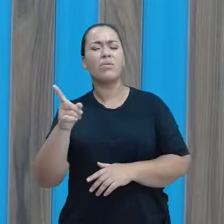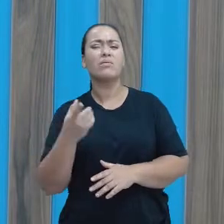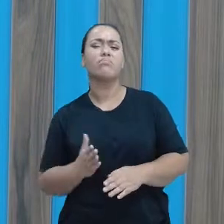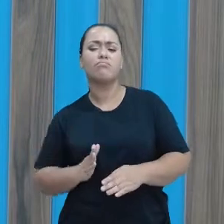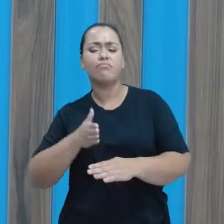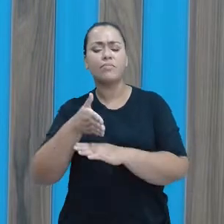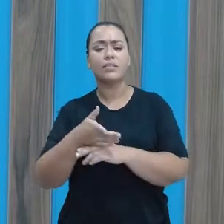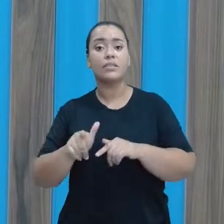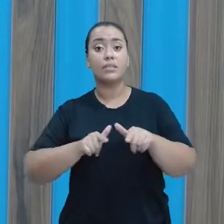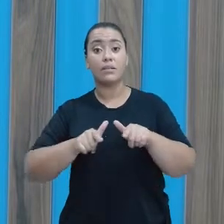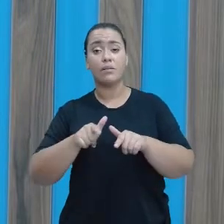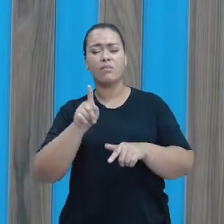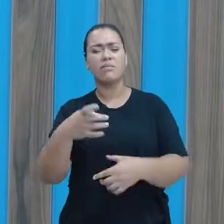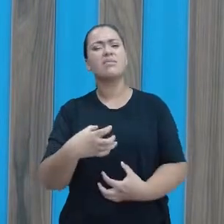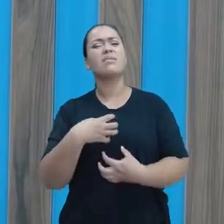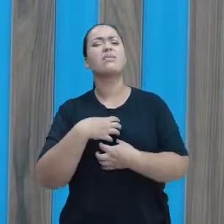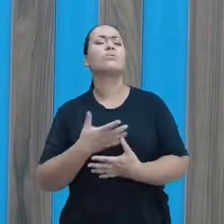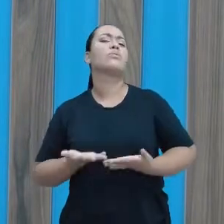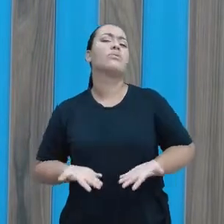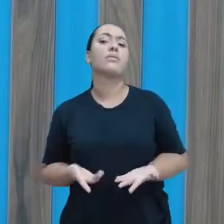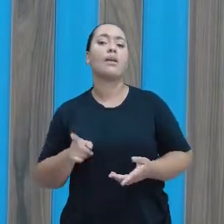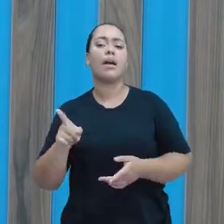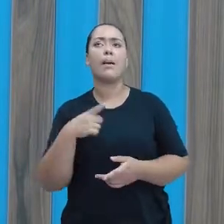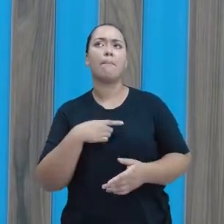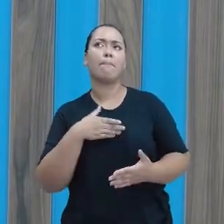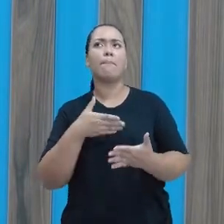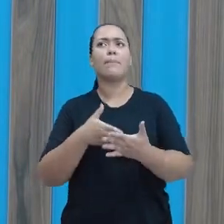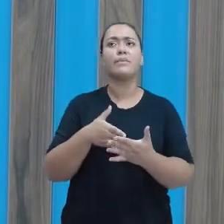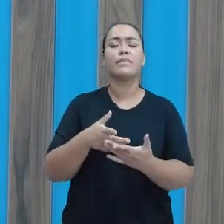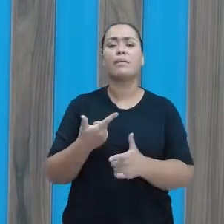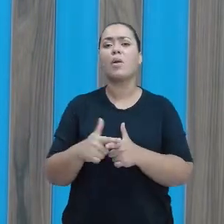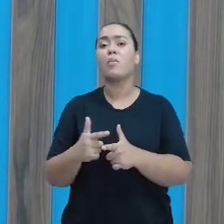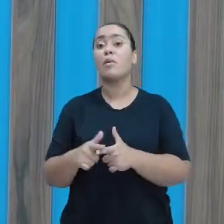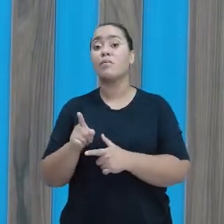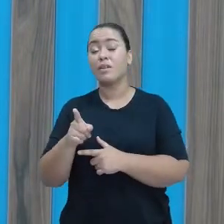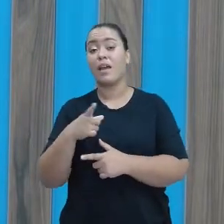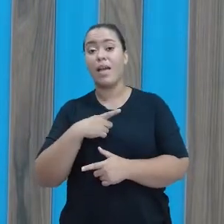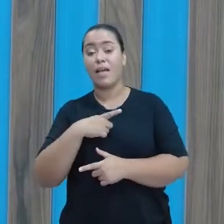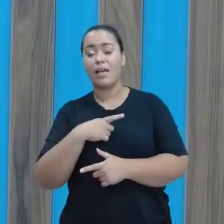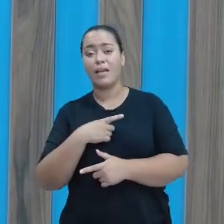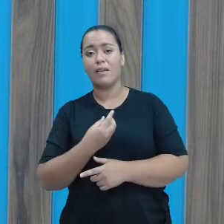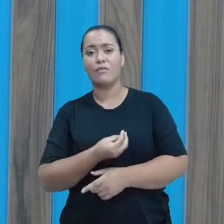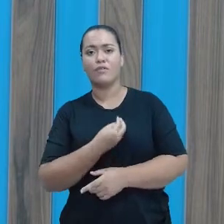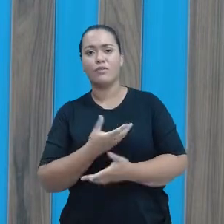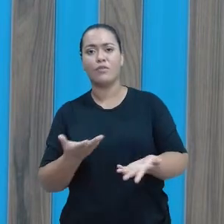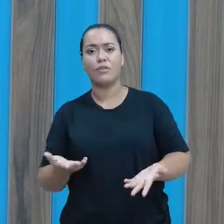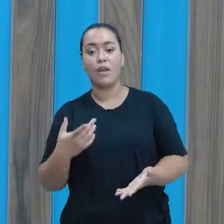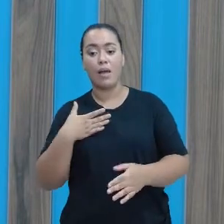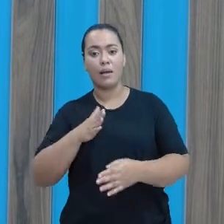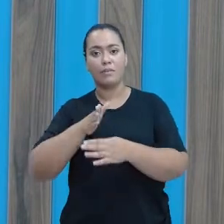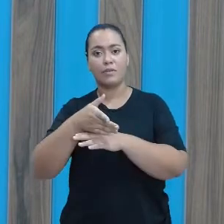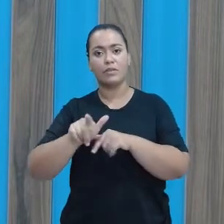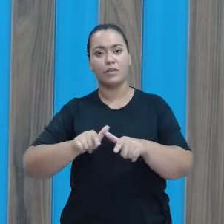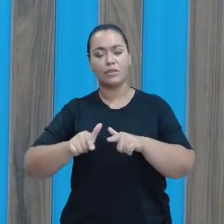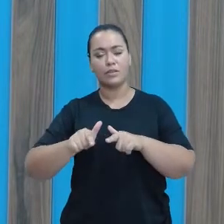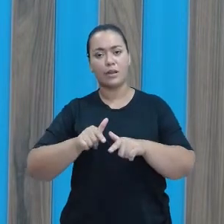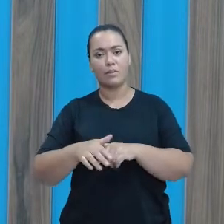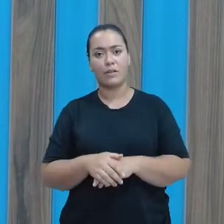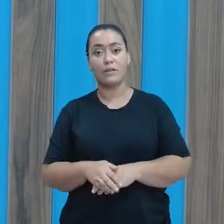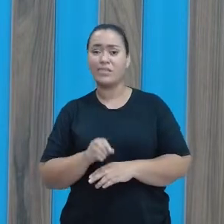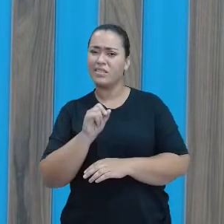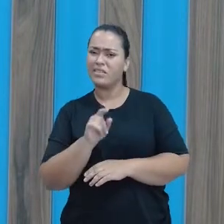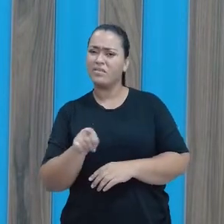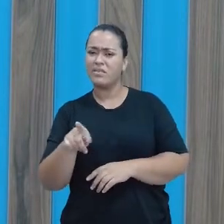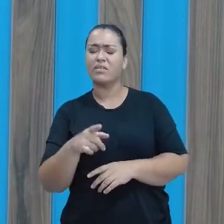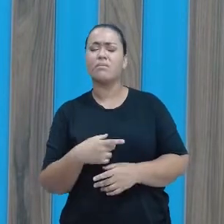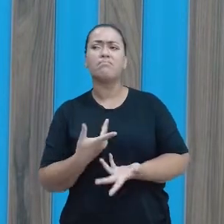senhora sentiu, né, quais foram as principais dificuldades enfrentadas pela senhora, enfim, nesse ingresso no mundo do trabalho, e se